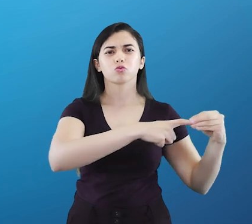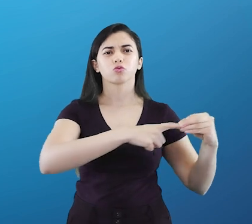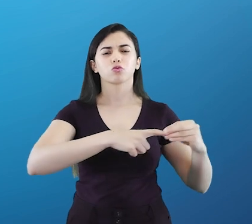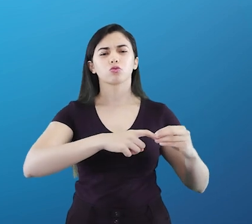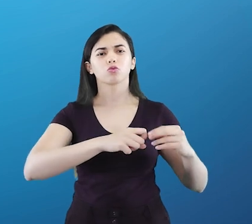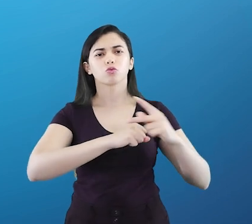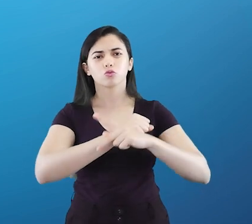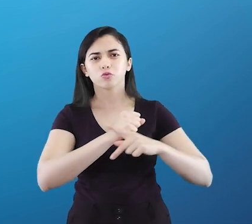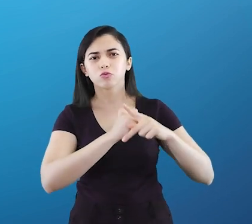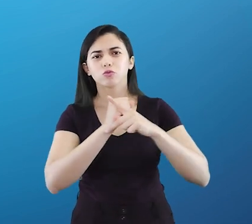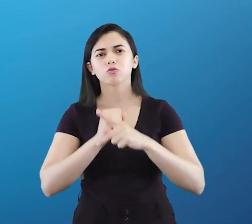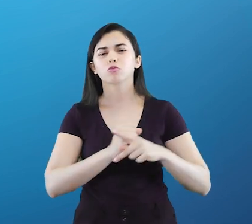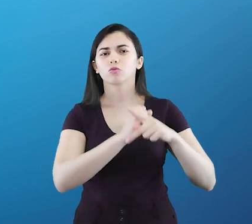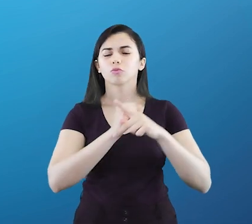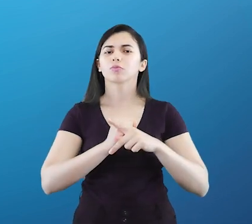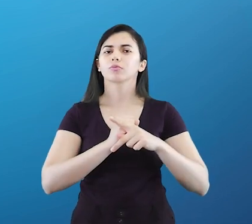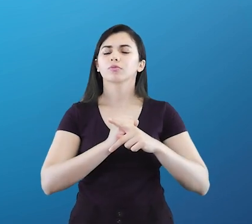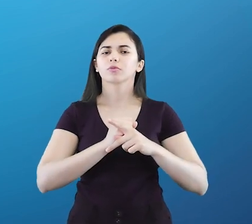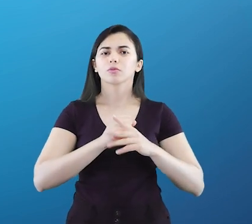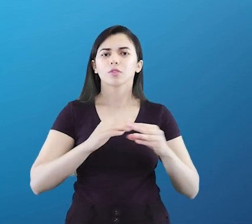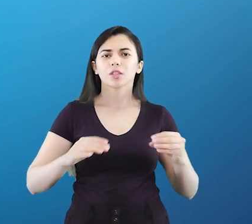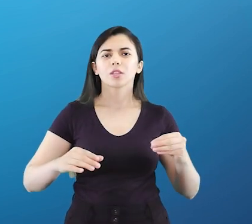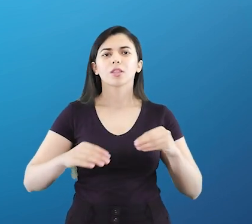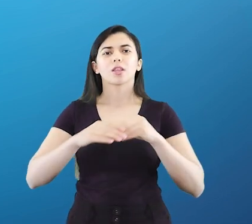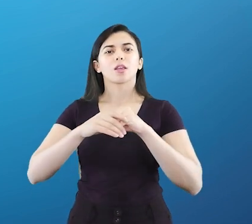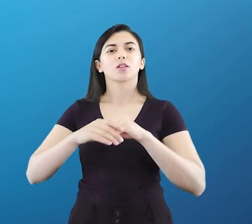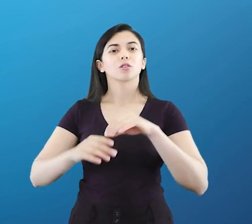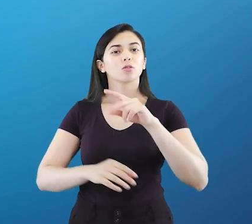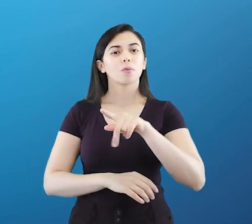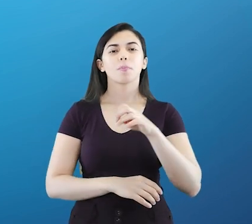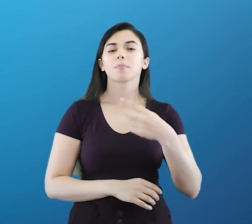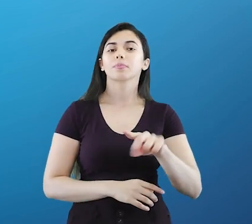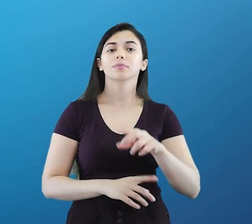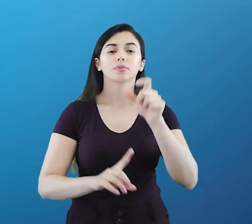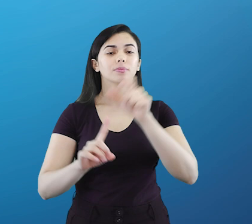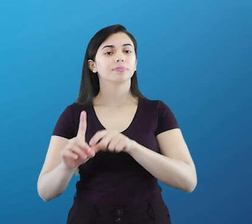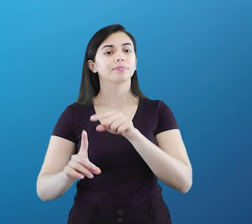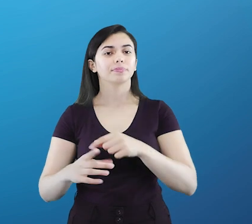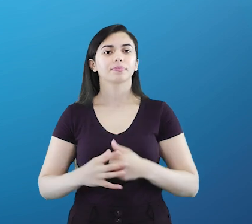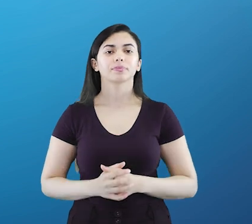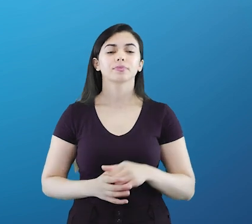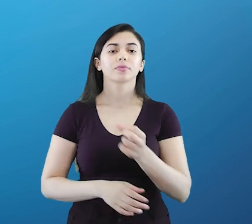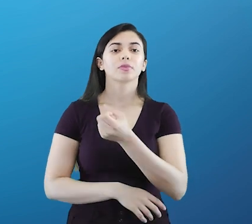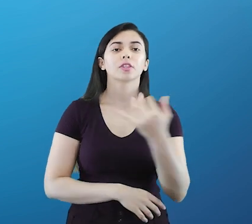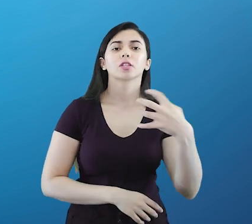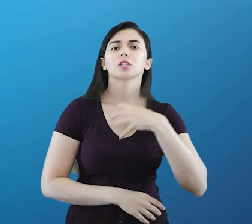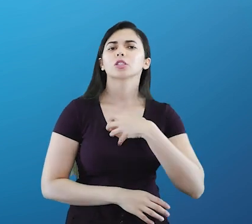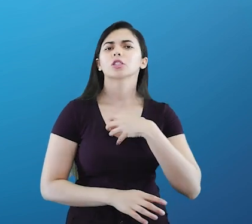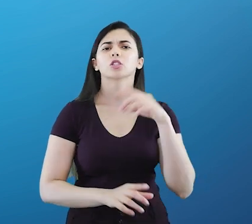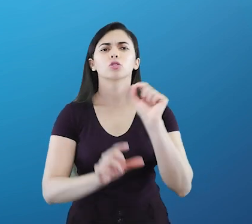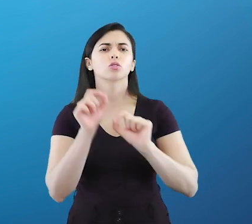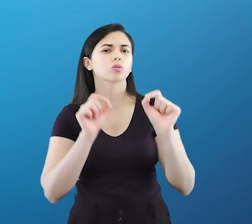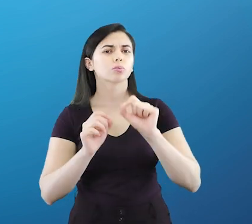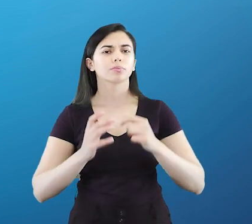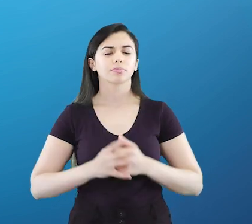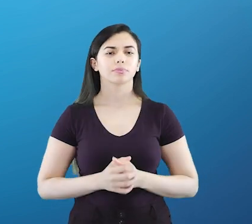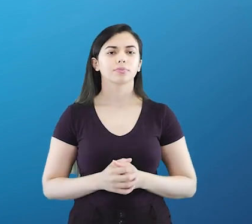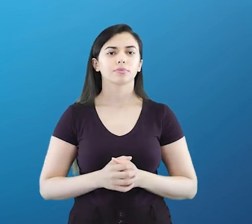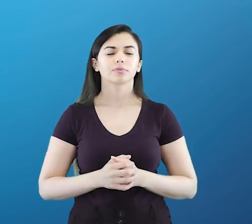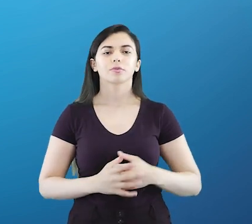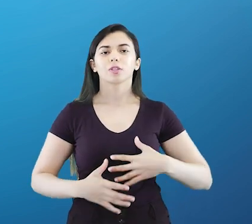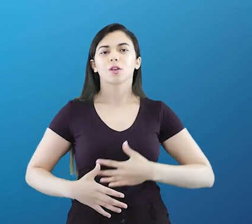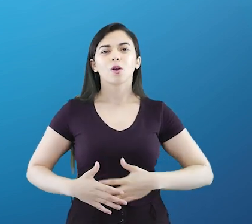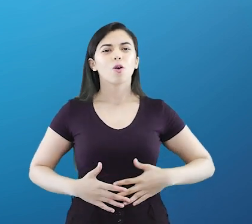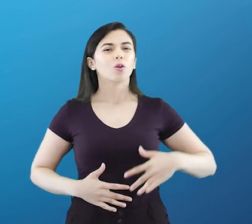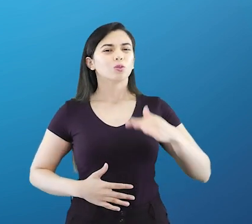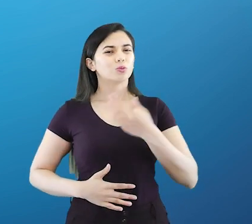e acaba inserindo ali, né, o seu parasita. Quais são os sintomas dessa doença? Dor